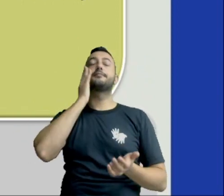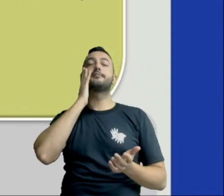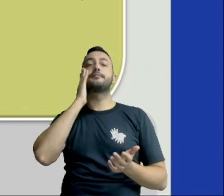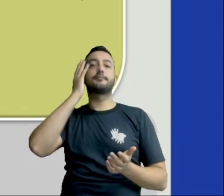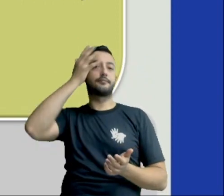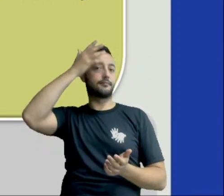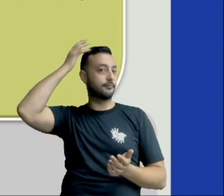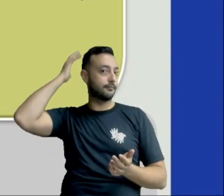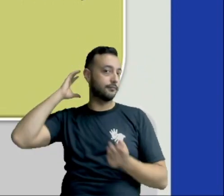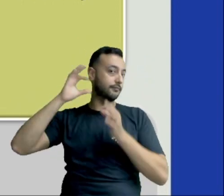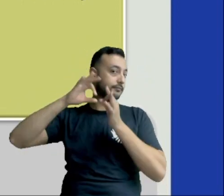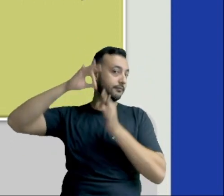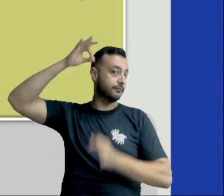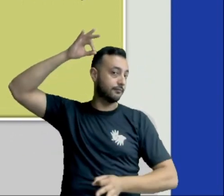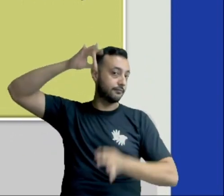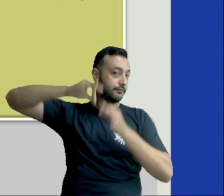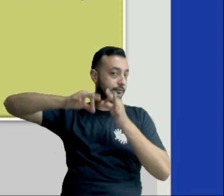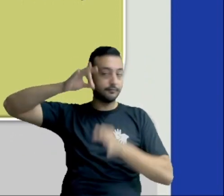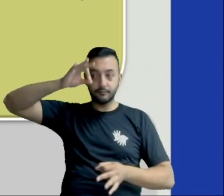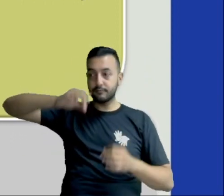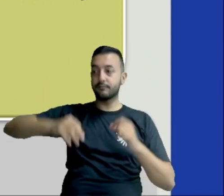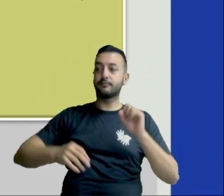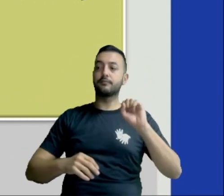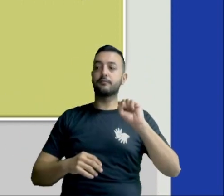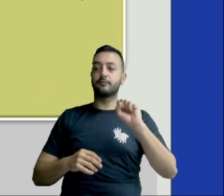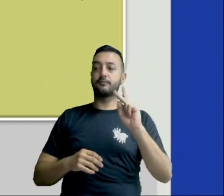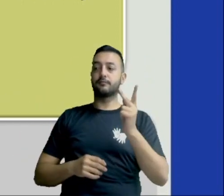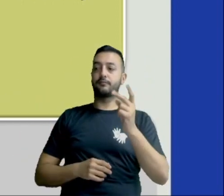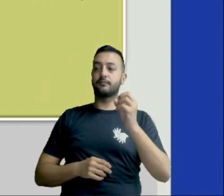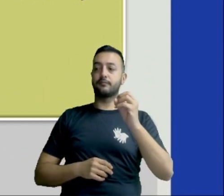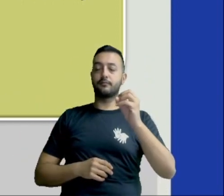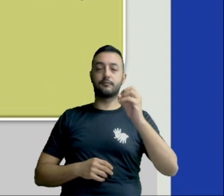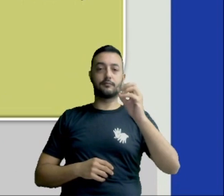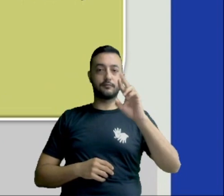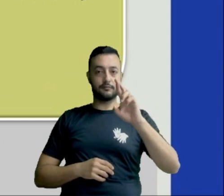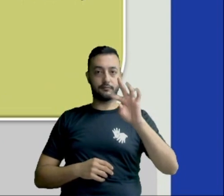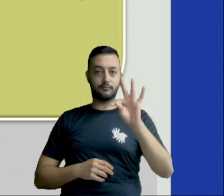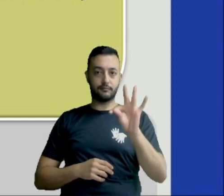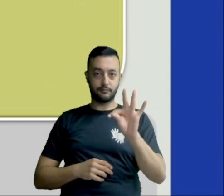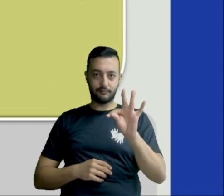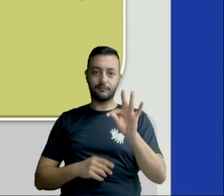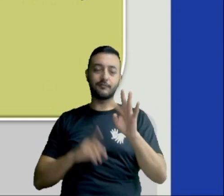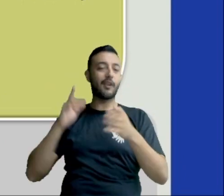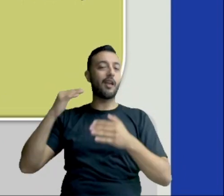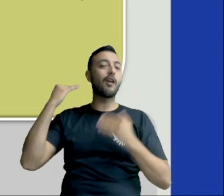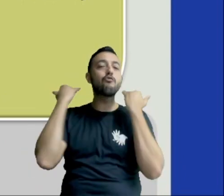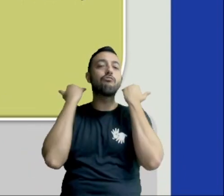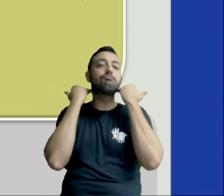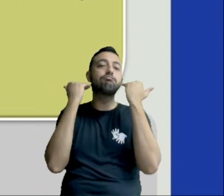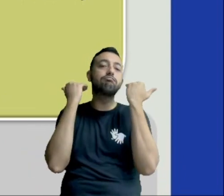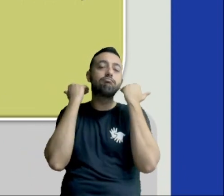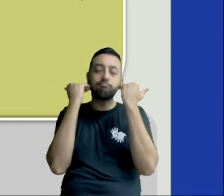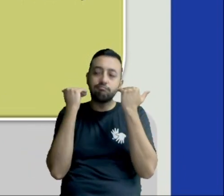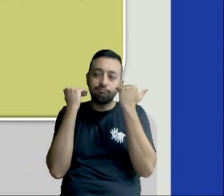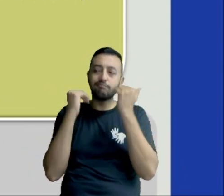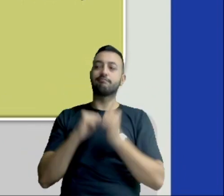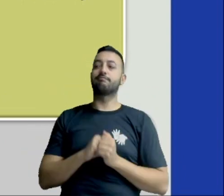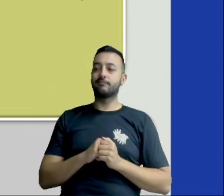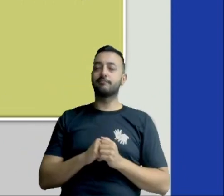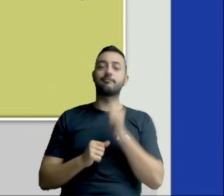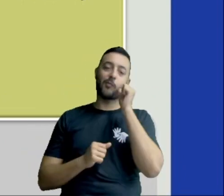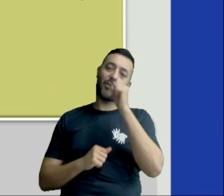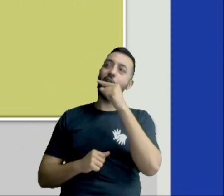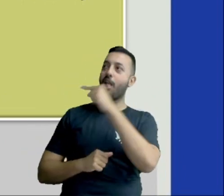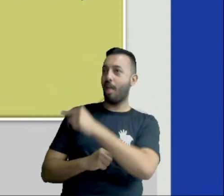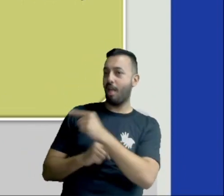aí do cabelo, eu utilizo short para curto. Então, no exemplo nós temos she has short hair, ela